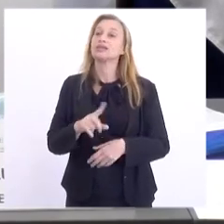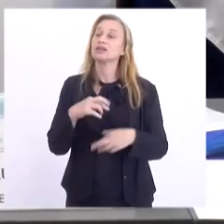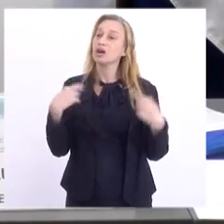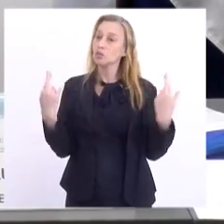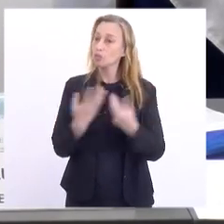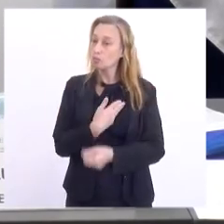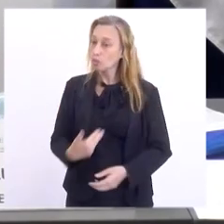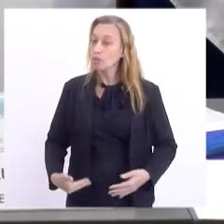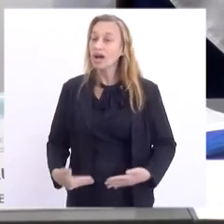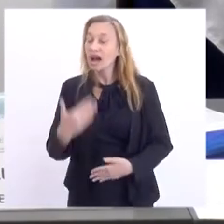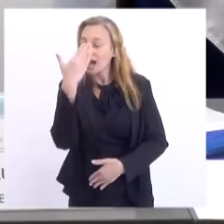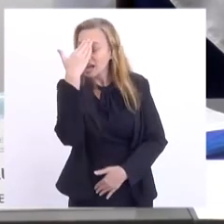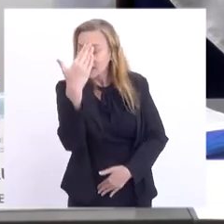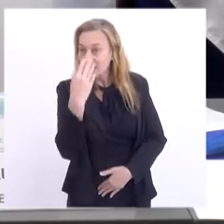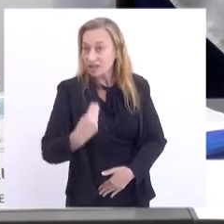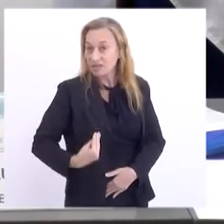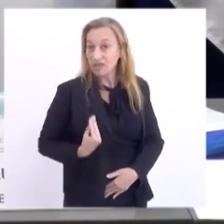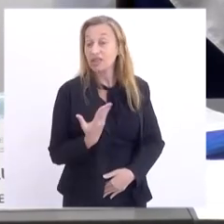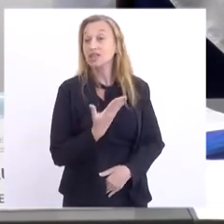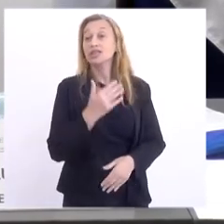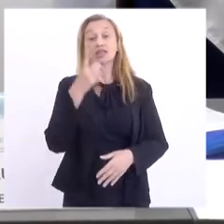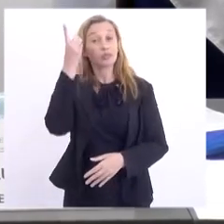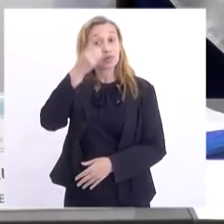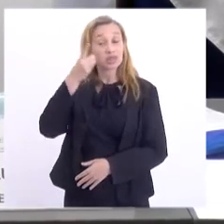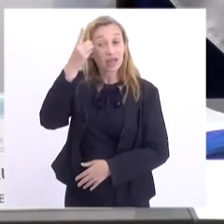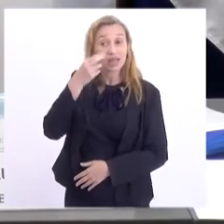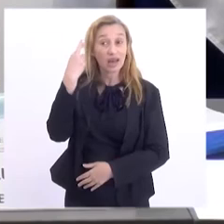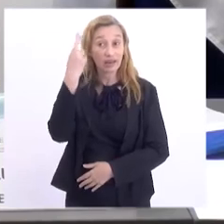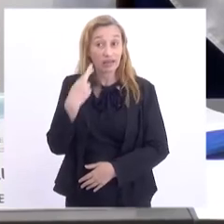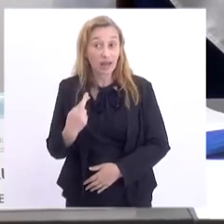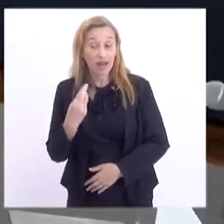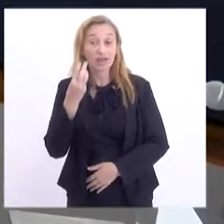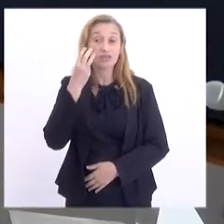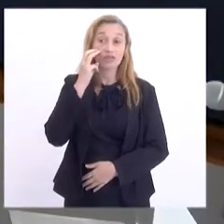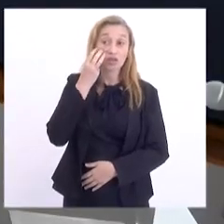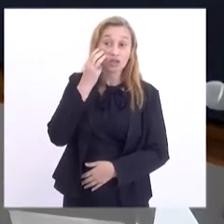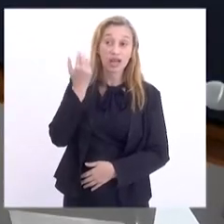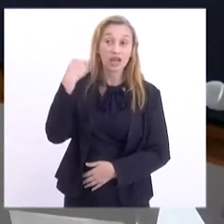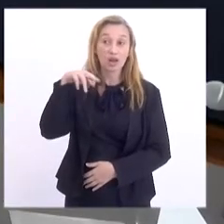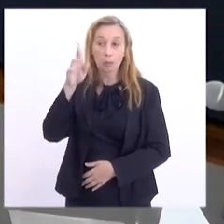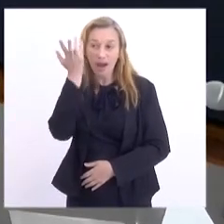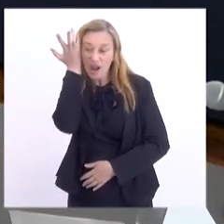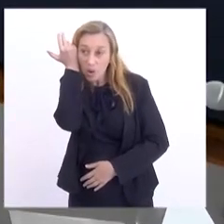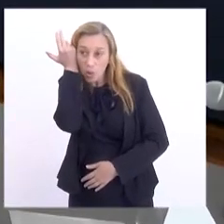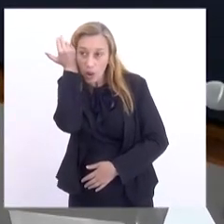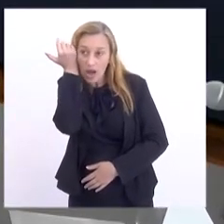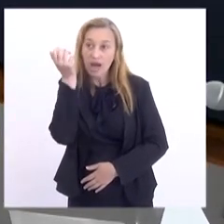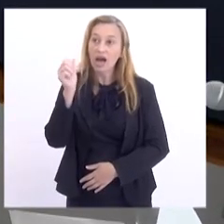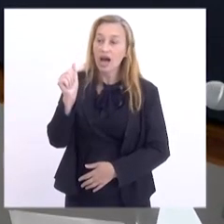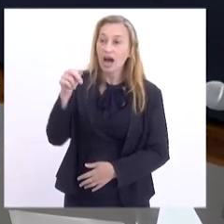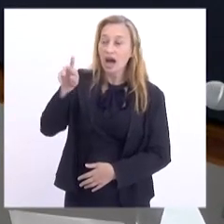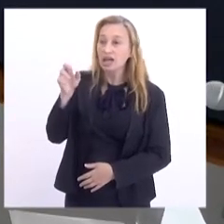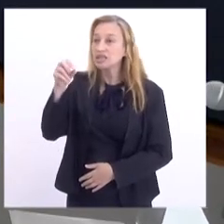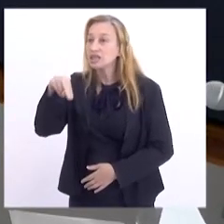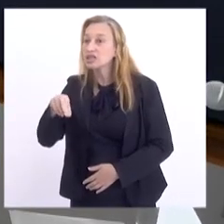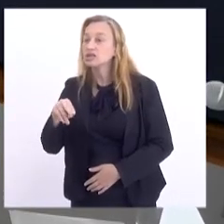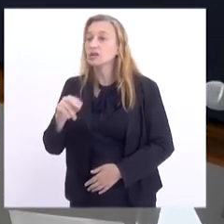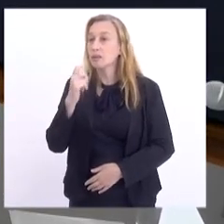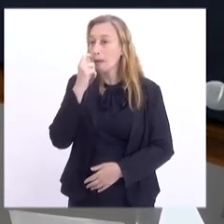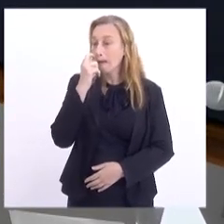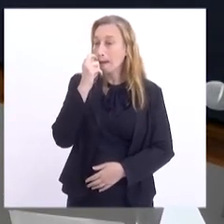agradecer as presenças da deputada Renata Deputado waldeck Deputado Aliomar